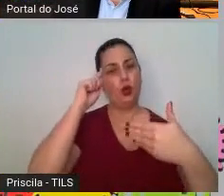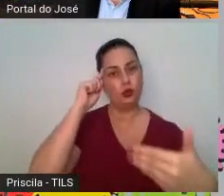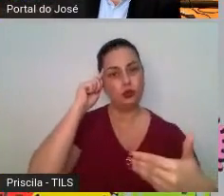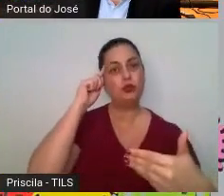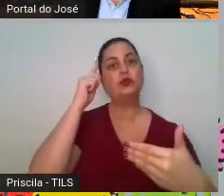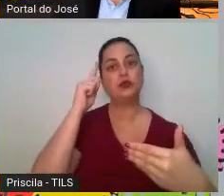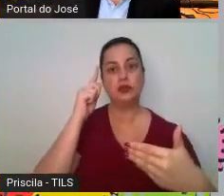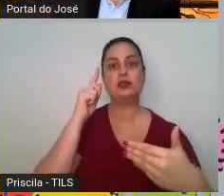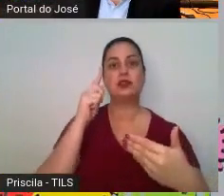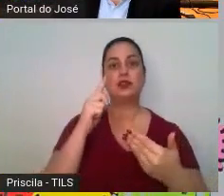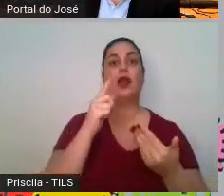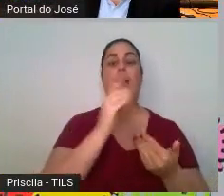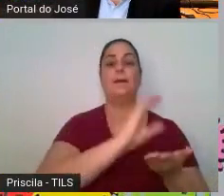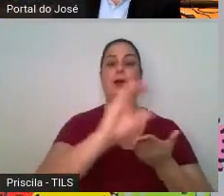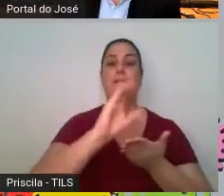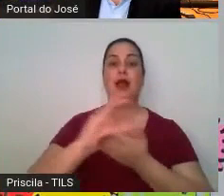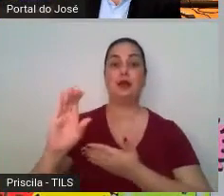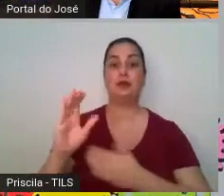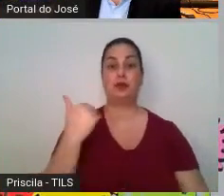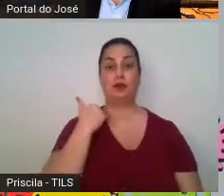dinheiro que nem é dos bancos?